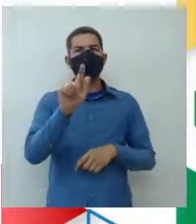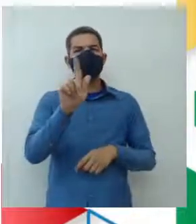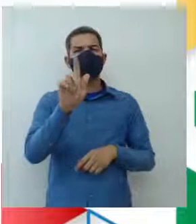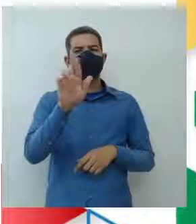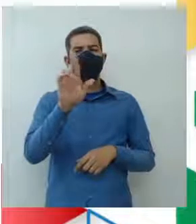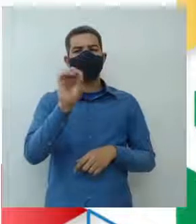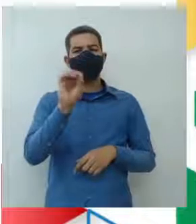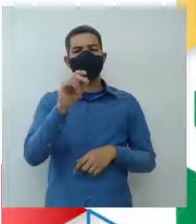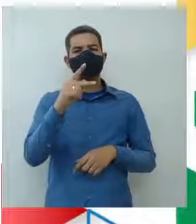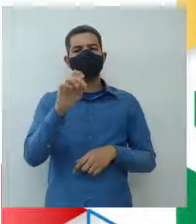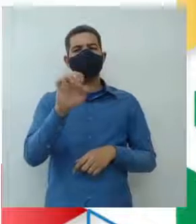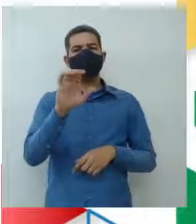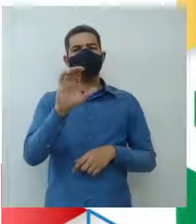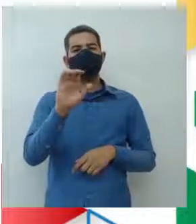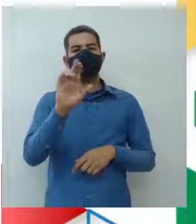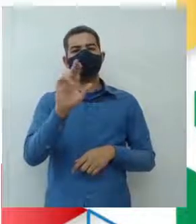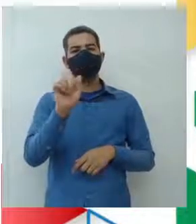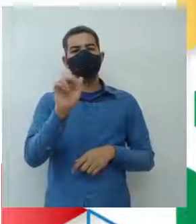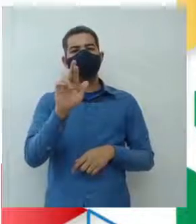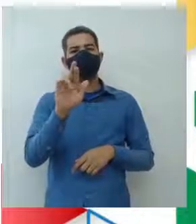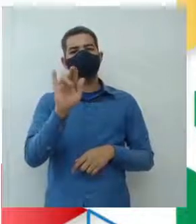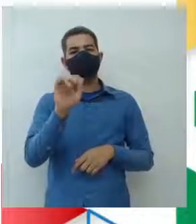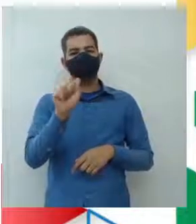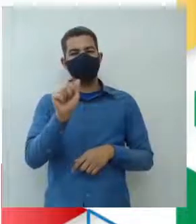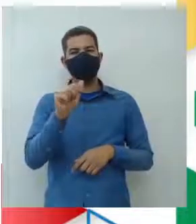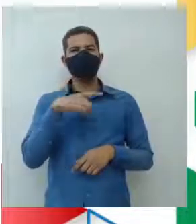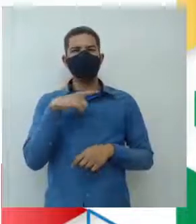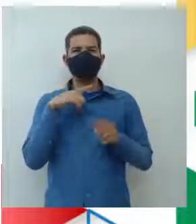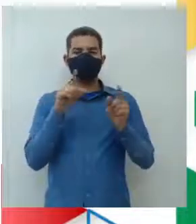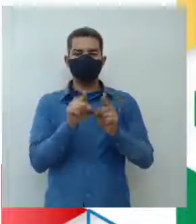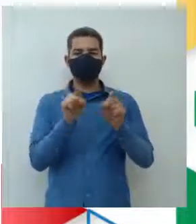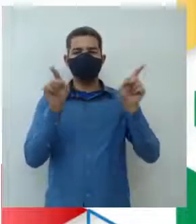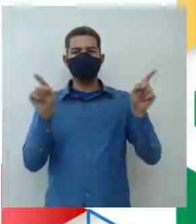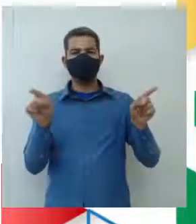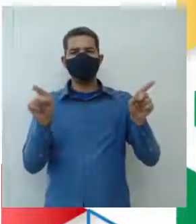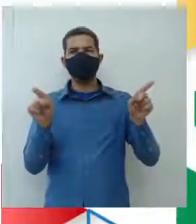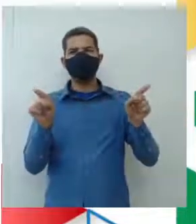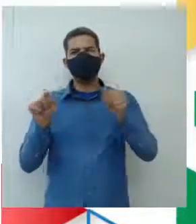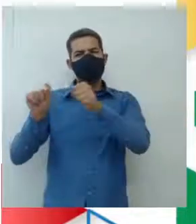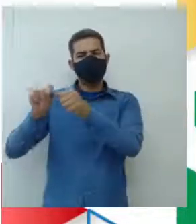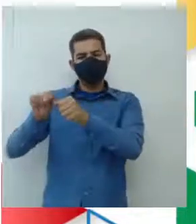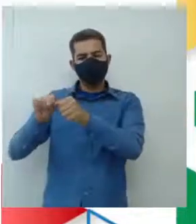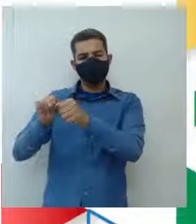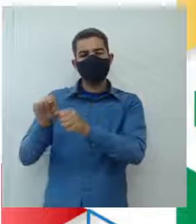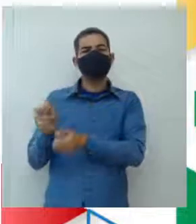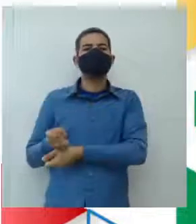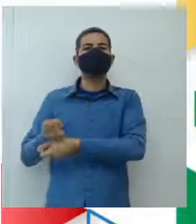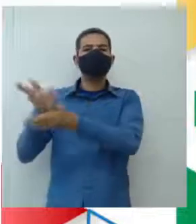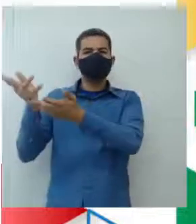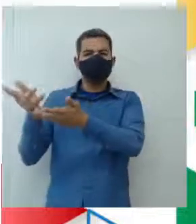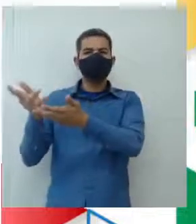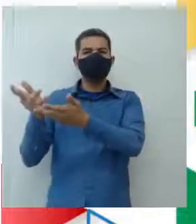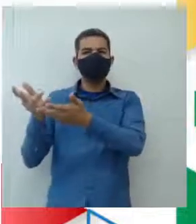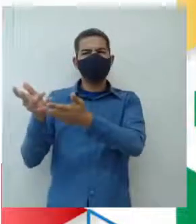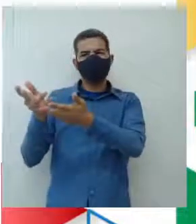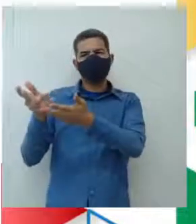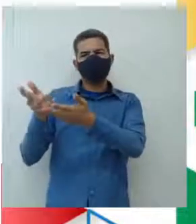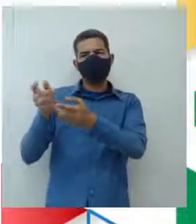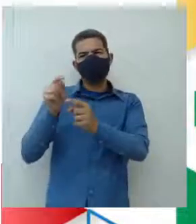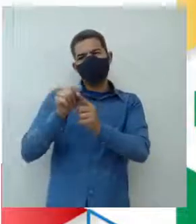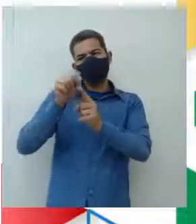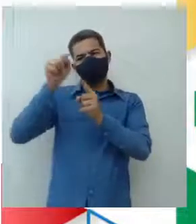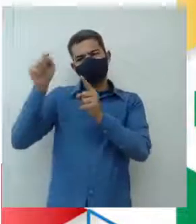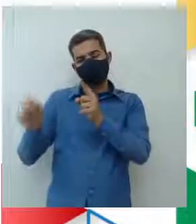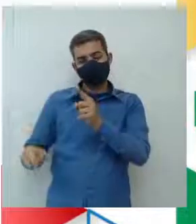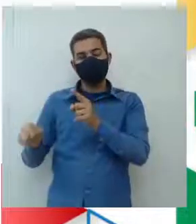Então, dentro dessa agropecuária a gente vai ter dois viés. Primeiro, processamento e distribuição. Ela vai ser distribuída